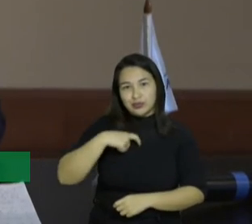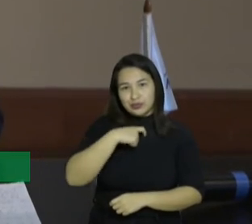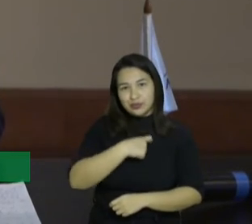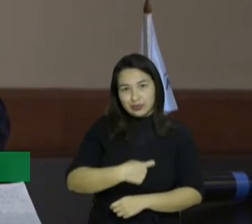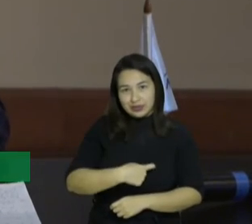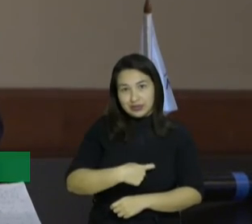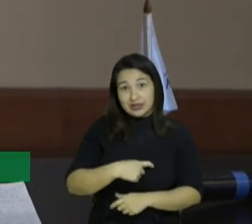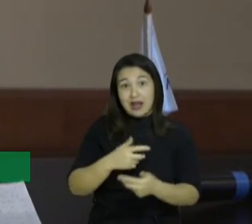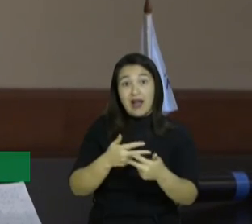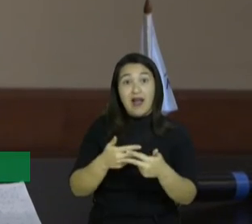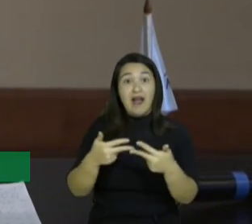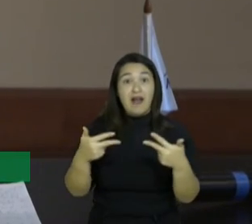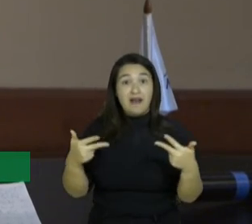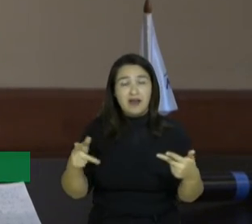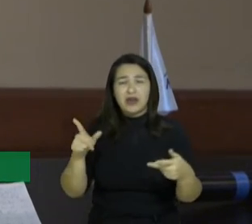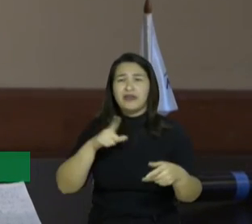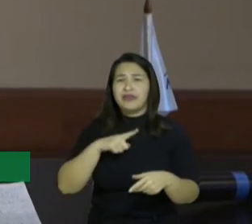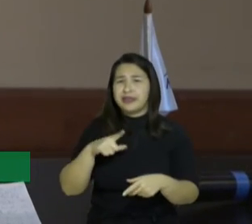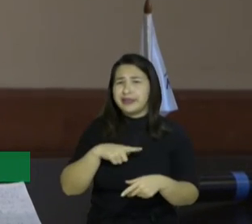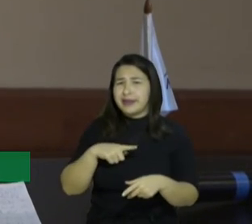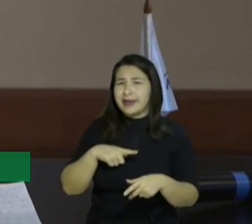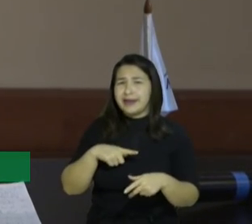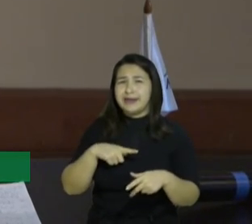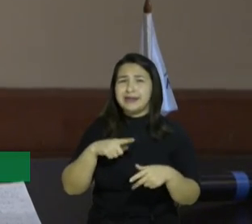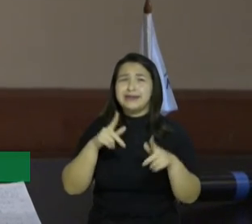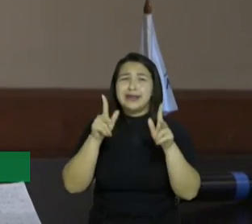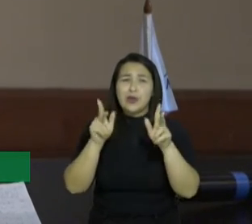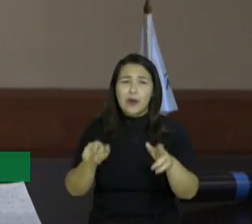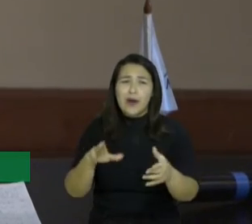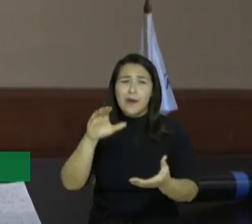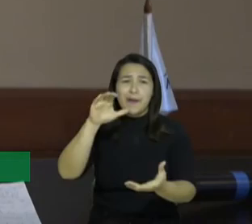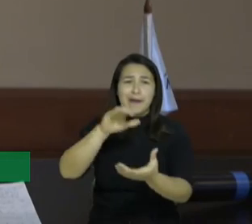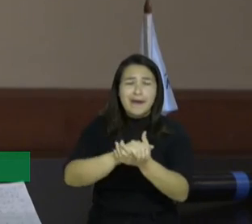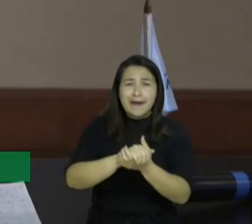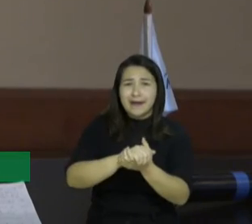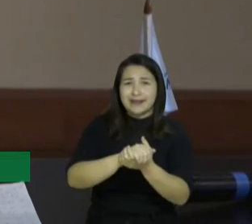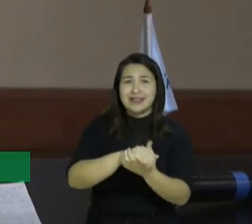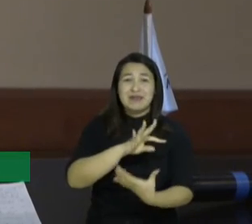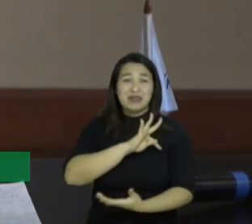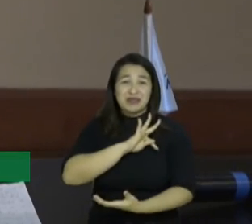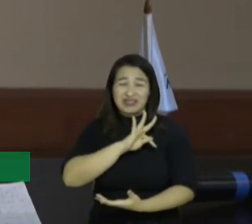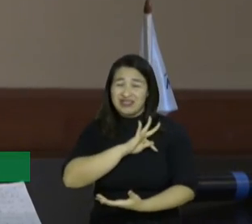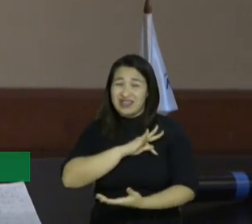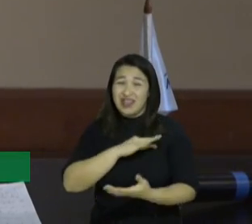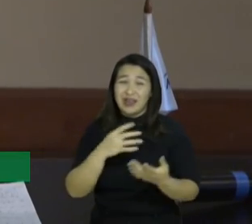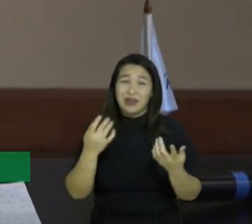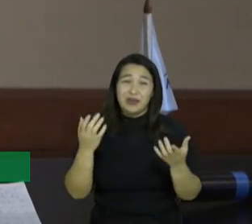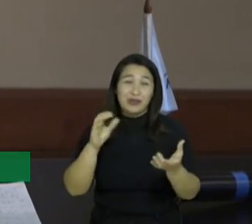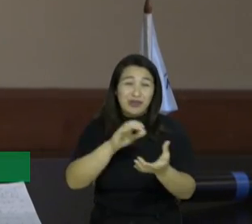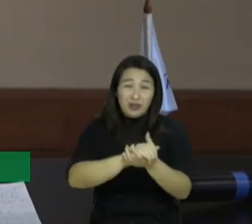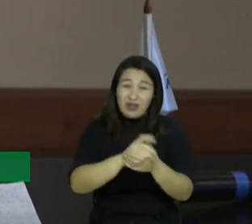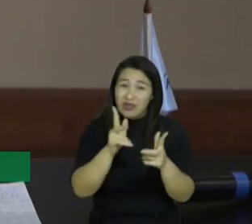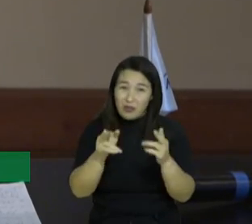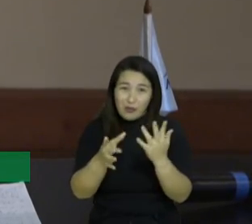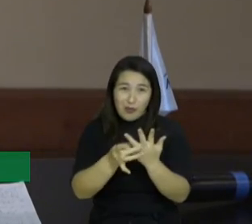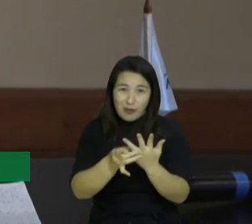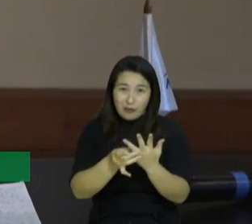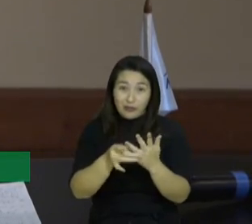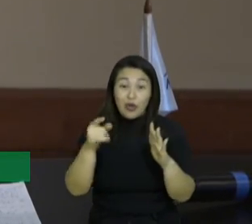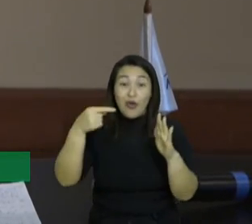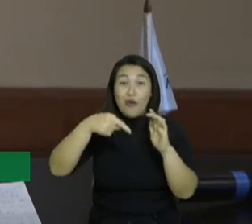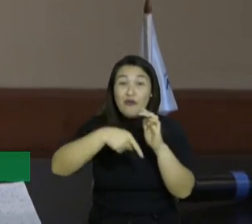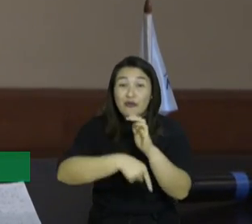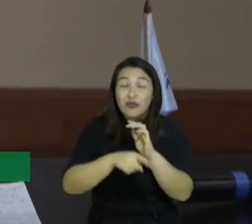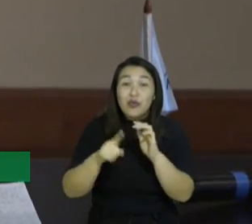todas as tecnicalidade é igual um casamento né É tem tem tecnicalidade mas no fundo é vontade